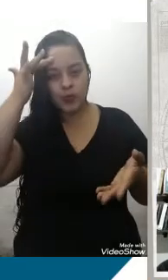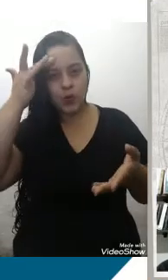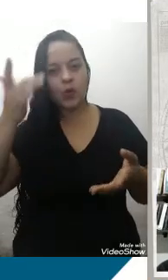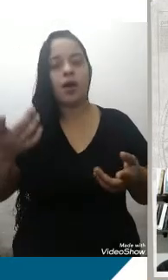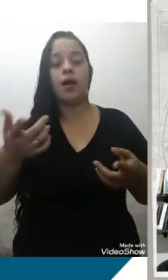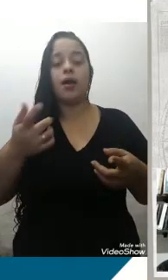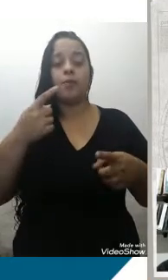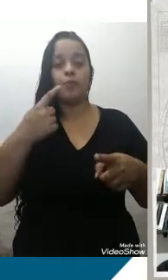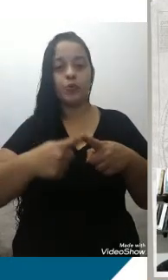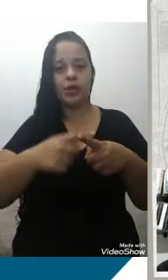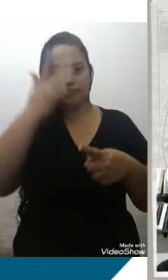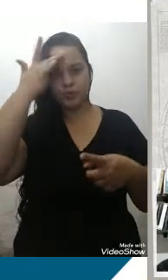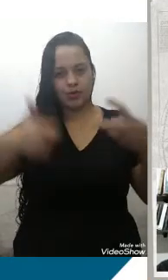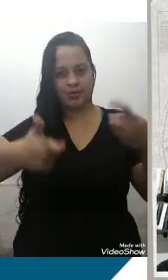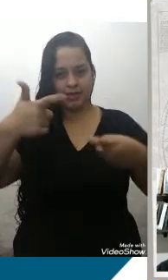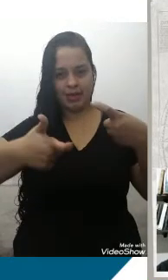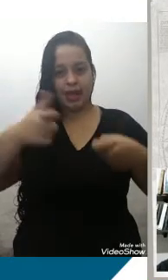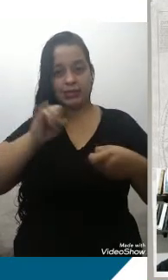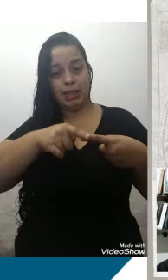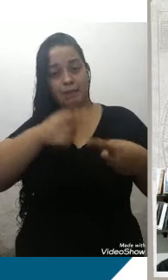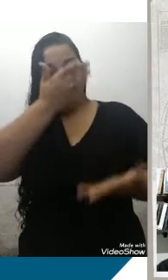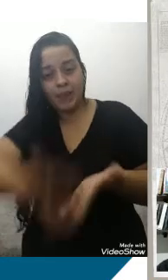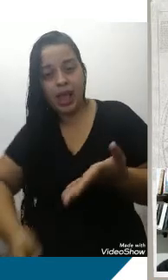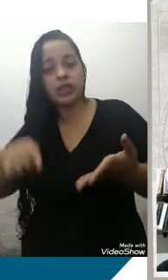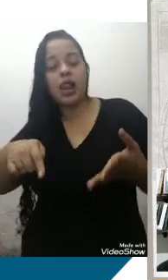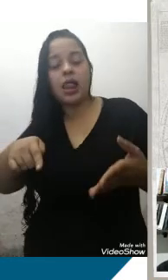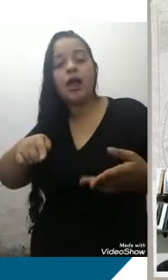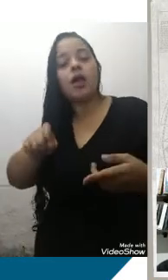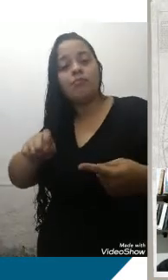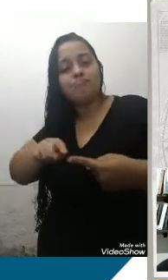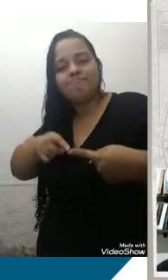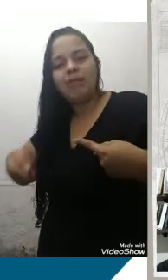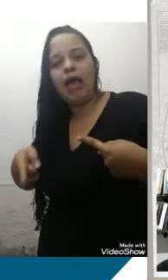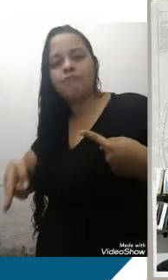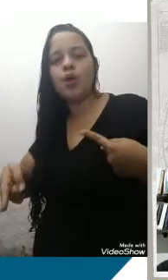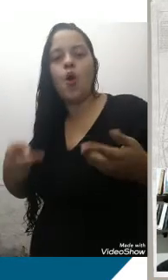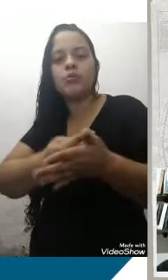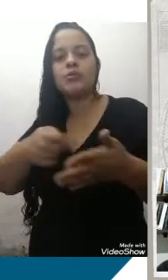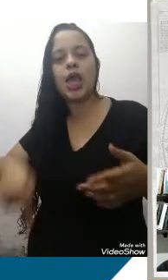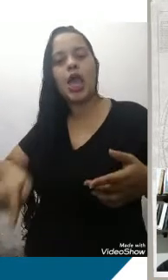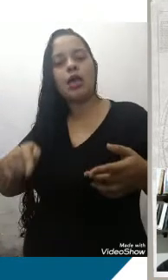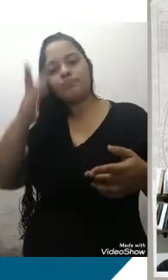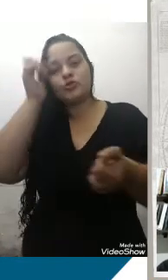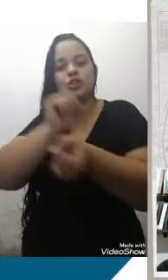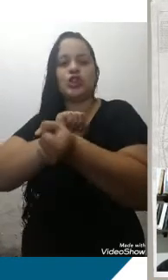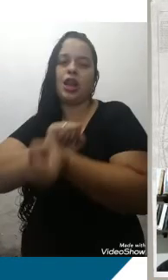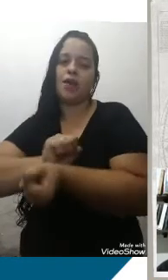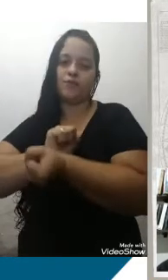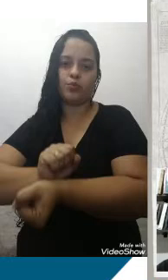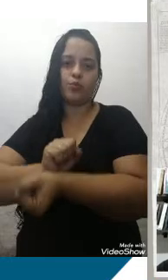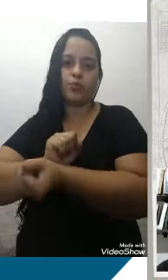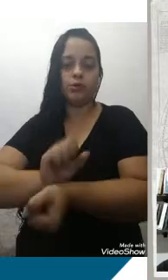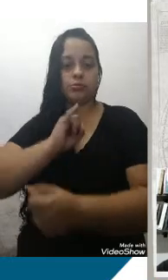principalmente por parte dos derrotados nesses confrontos travados contra os europeus e também